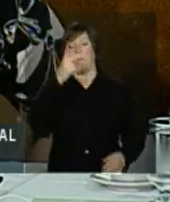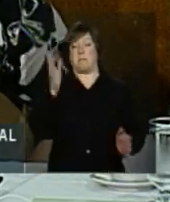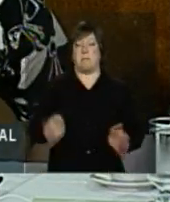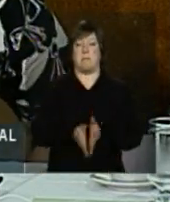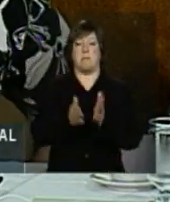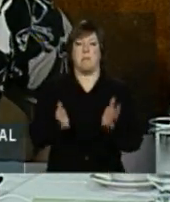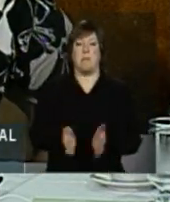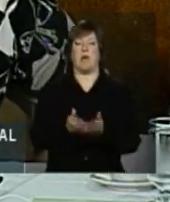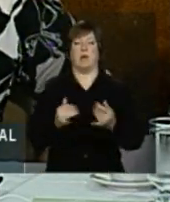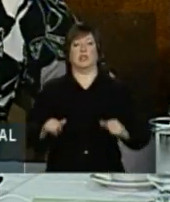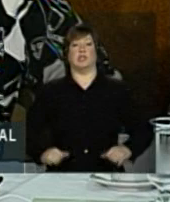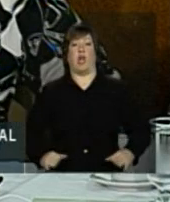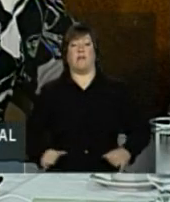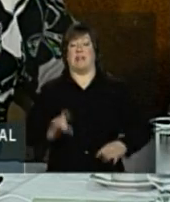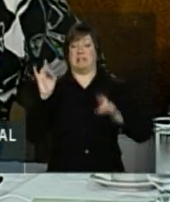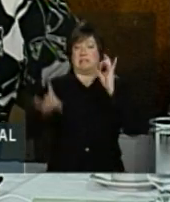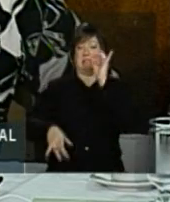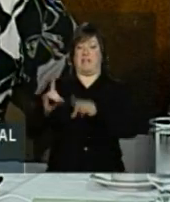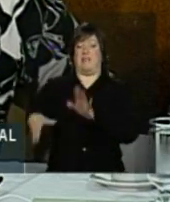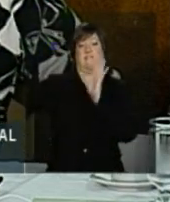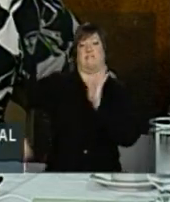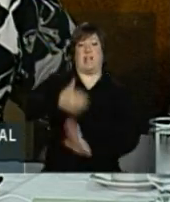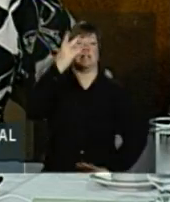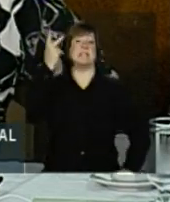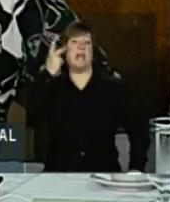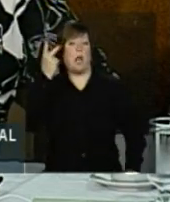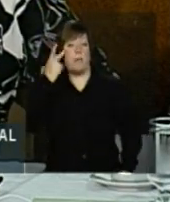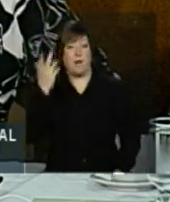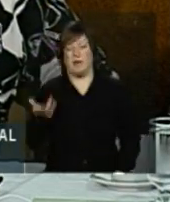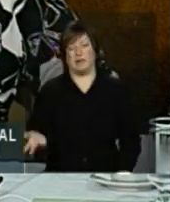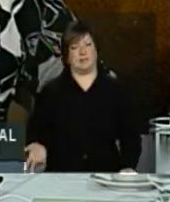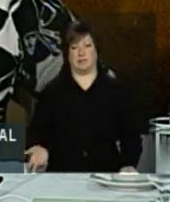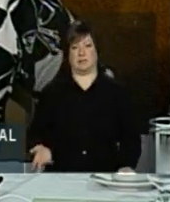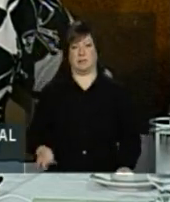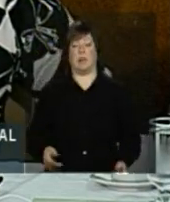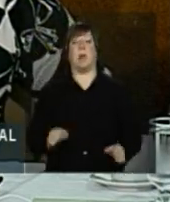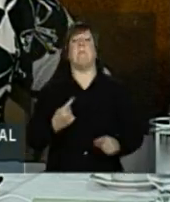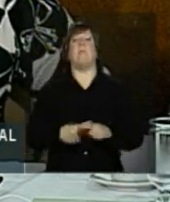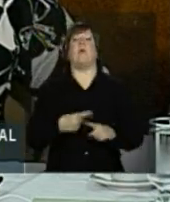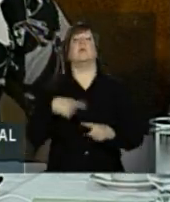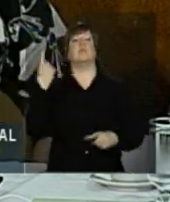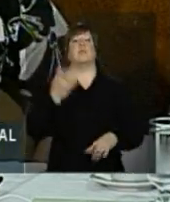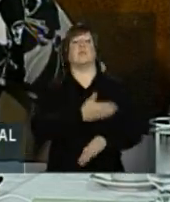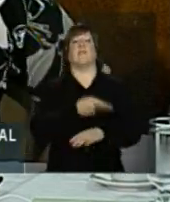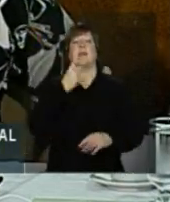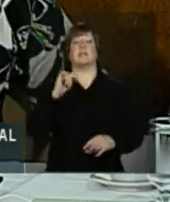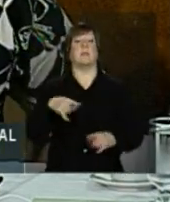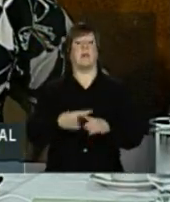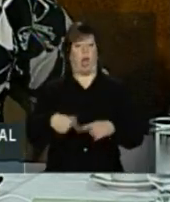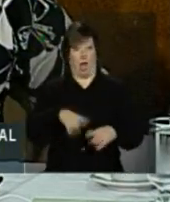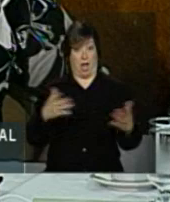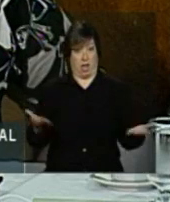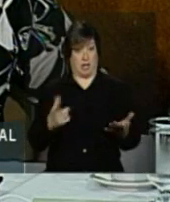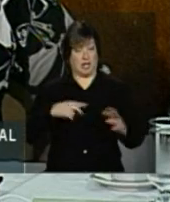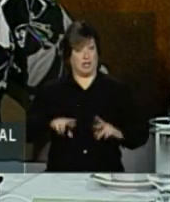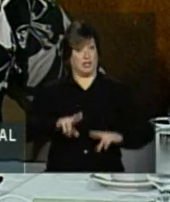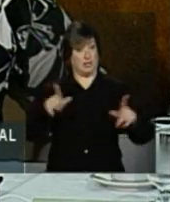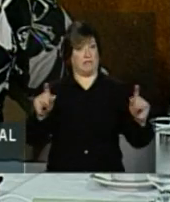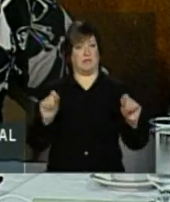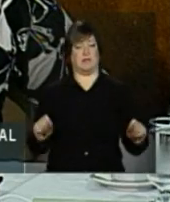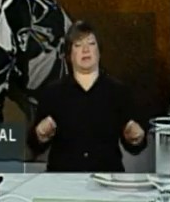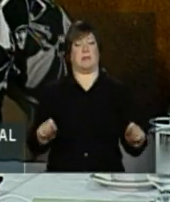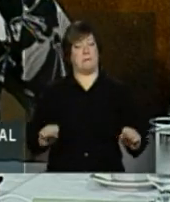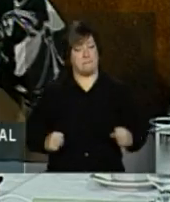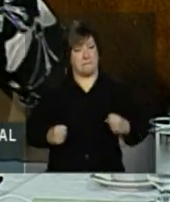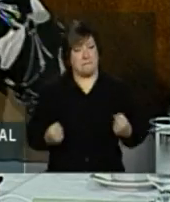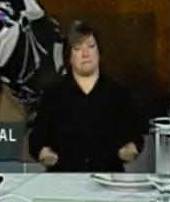indo pro Norte para São Paulo Parará Parará quer dizer o por que que a gente tá tendo uma situação diferenciada hoje a gente tem que olhar para isso reforçar